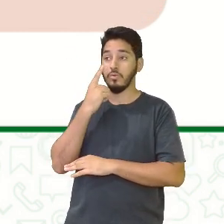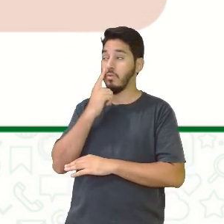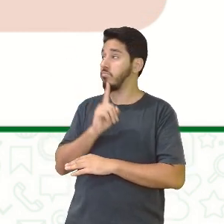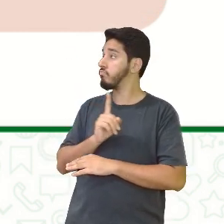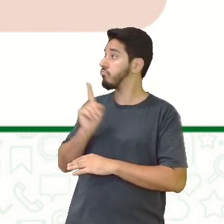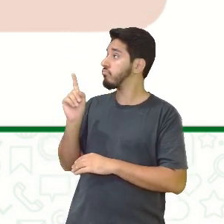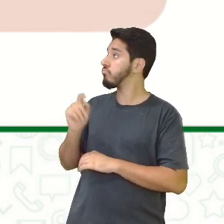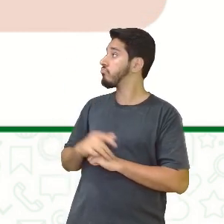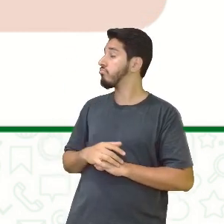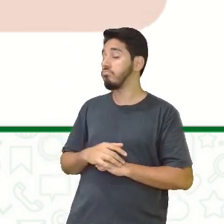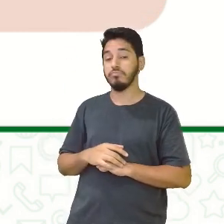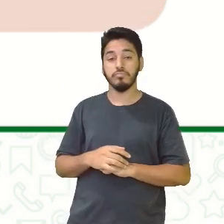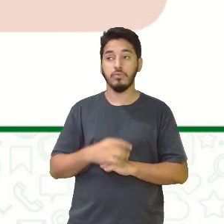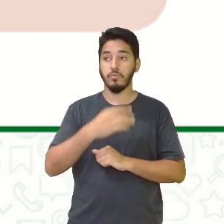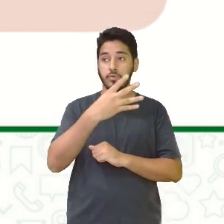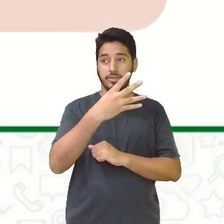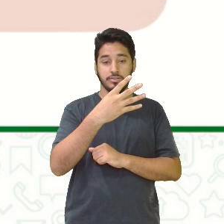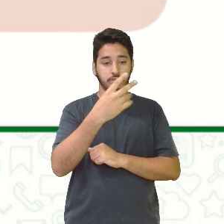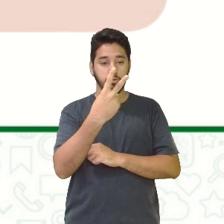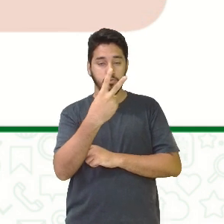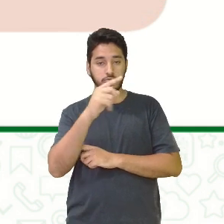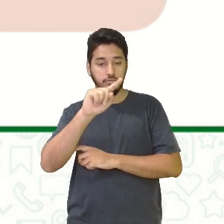nossa tela, onde